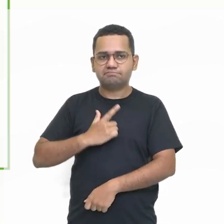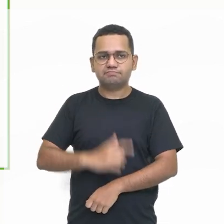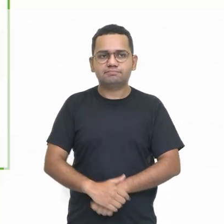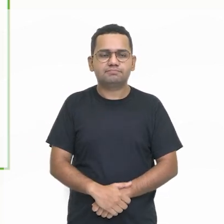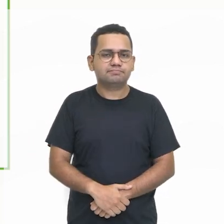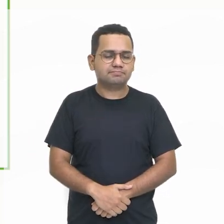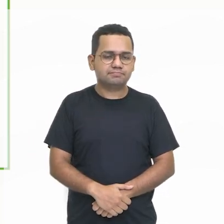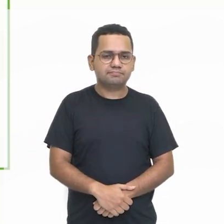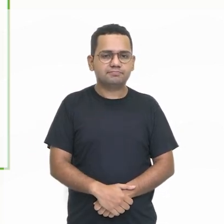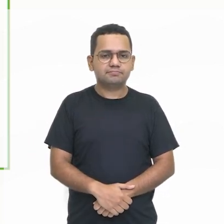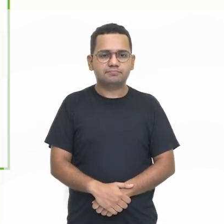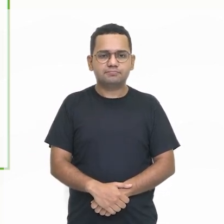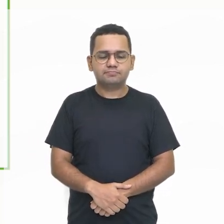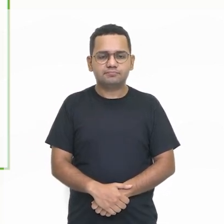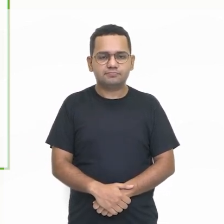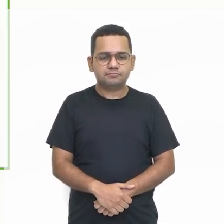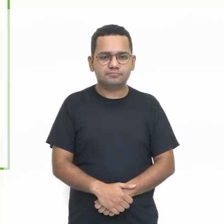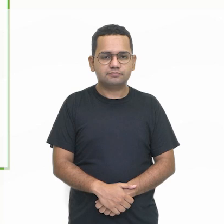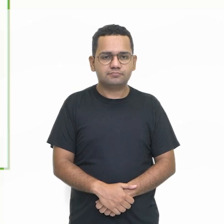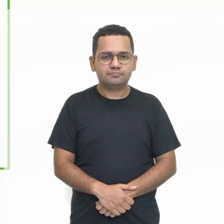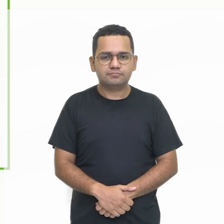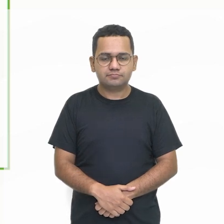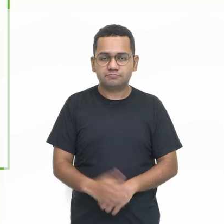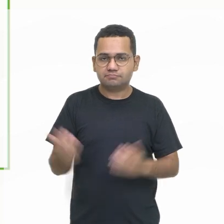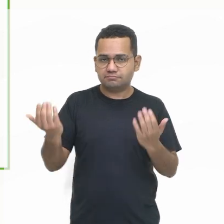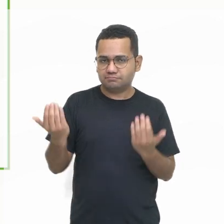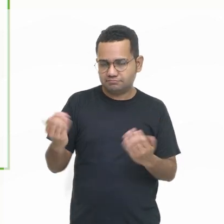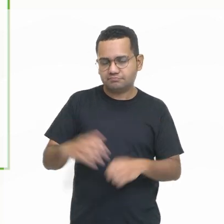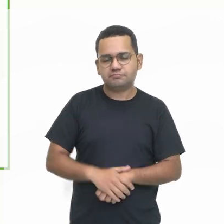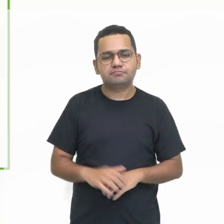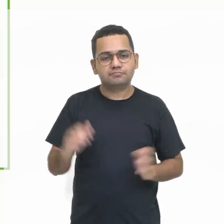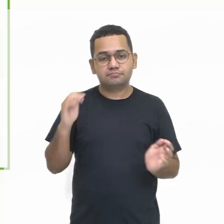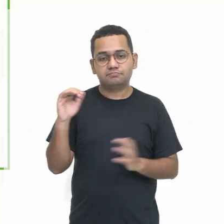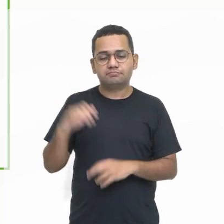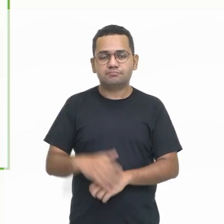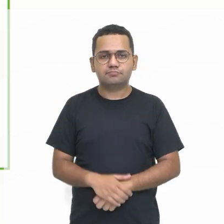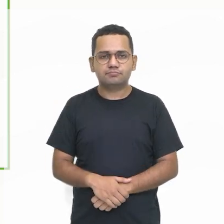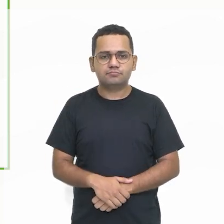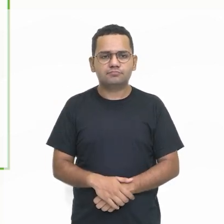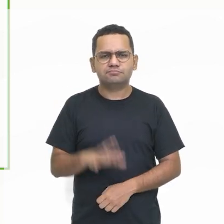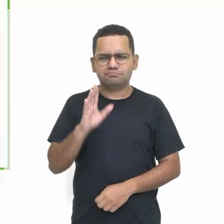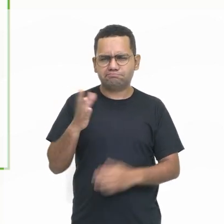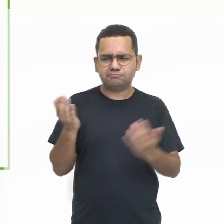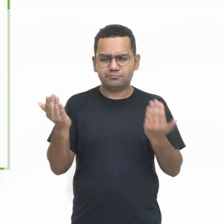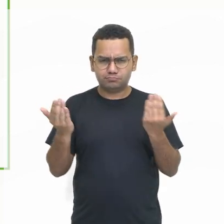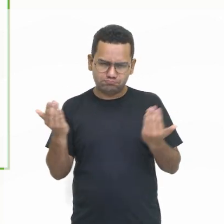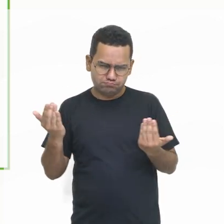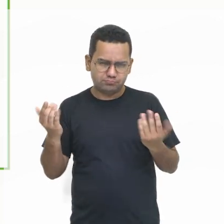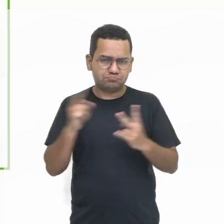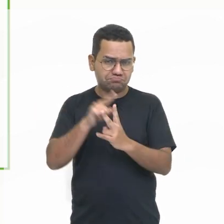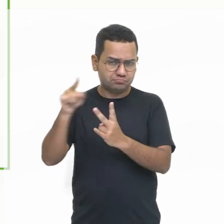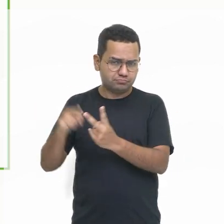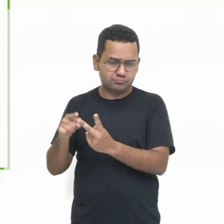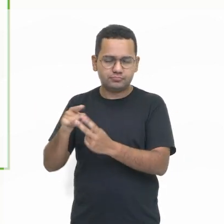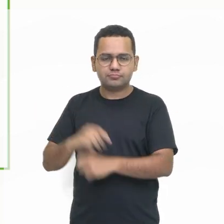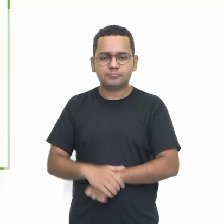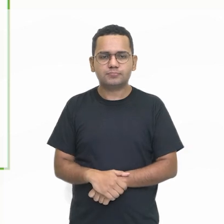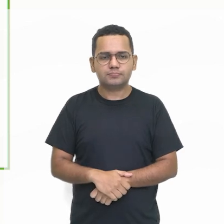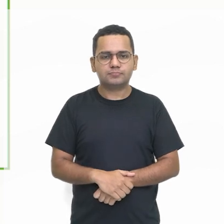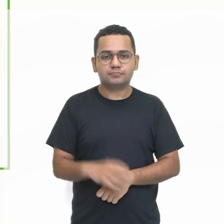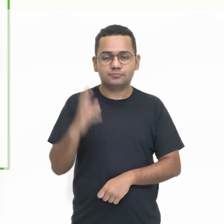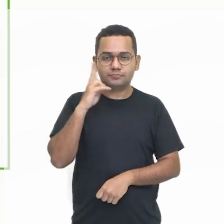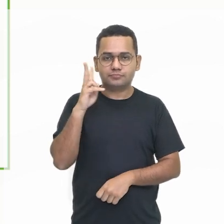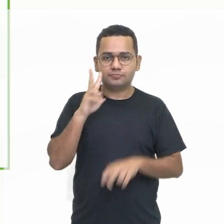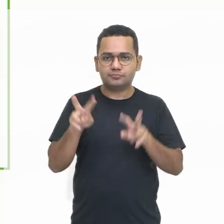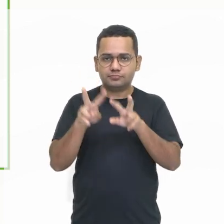próprio alimento, certo? Feito isso, falamos aí um pouquinho, relembramos, na verdade,